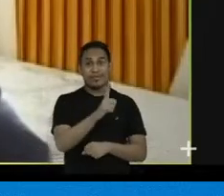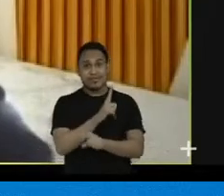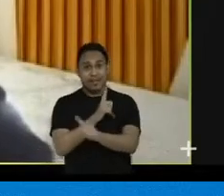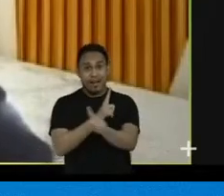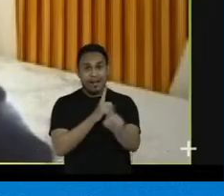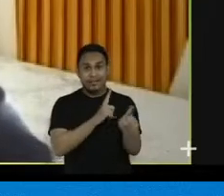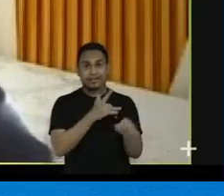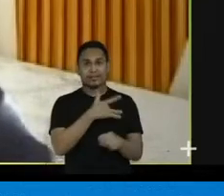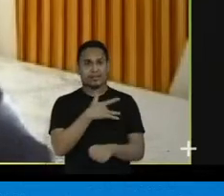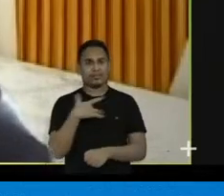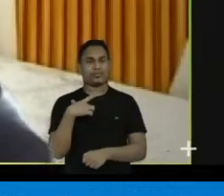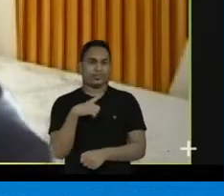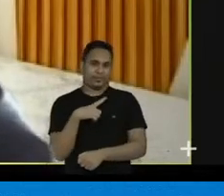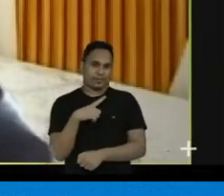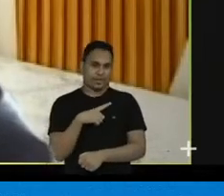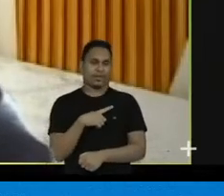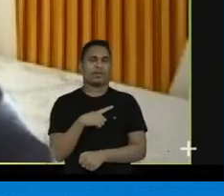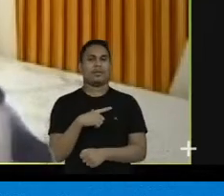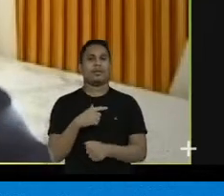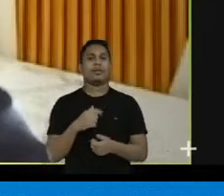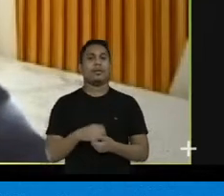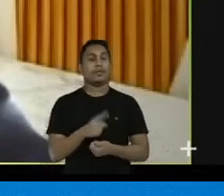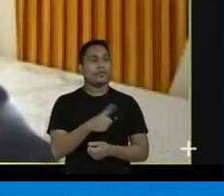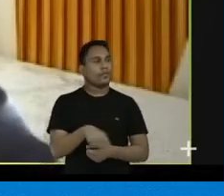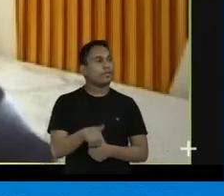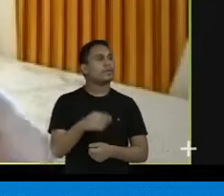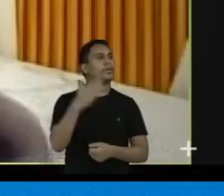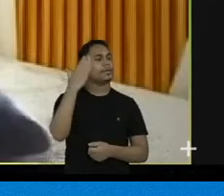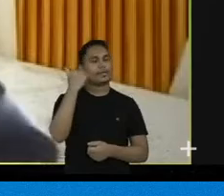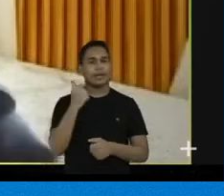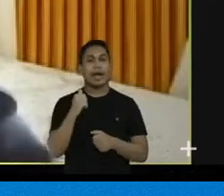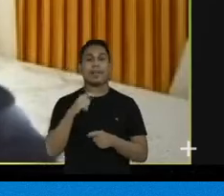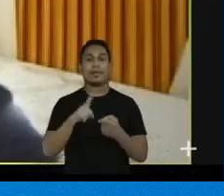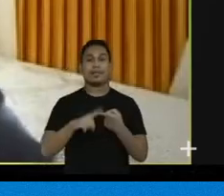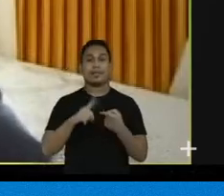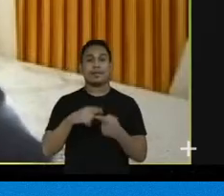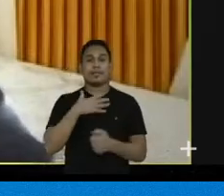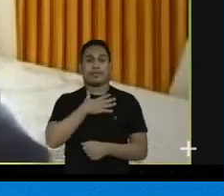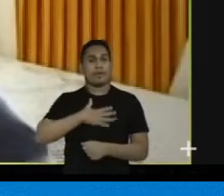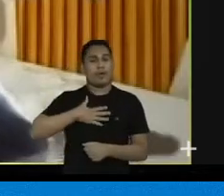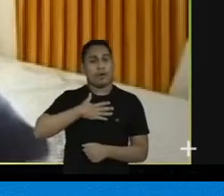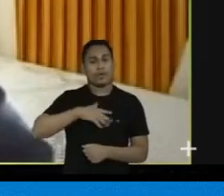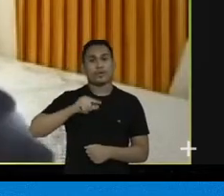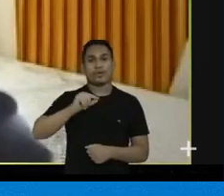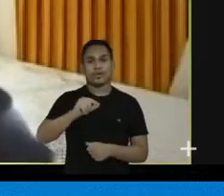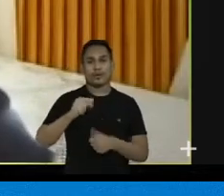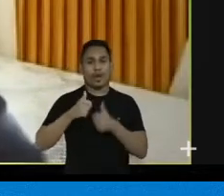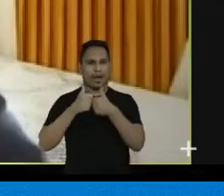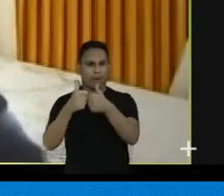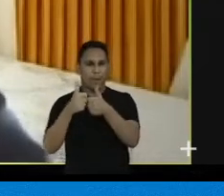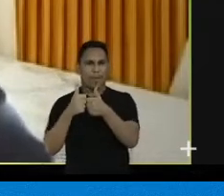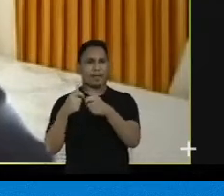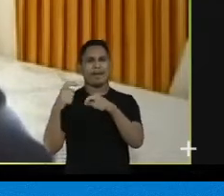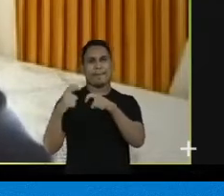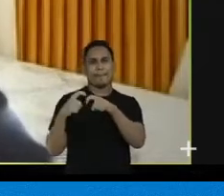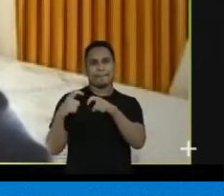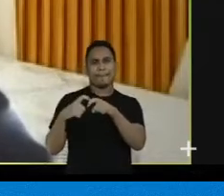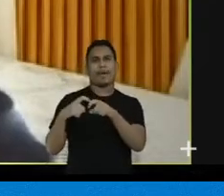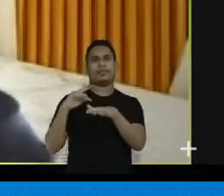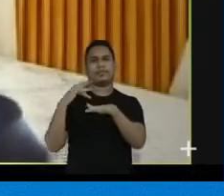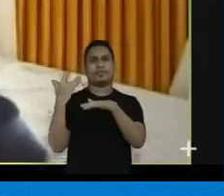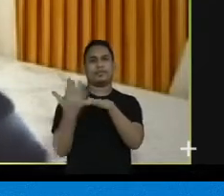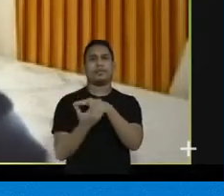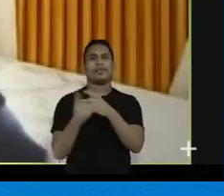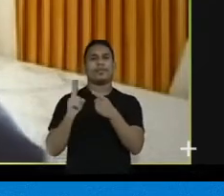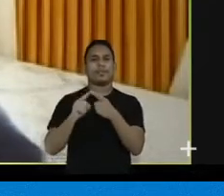vocês sabem e gostam de acompanhar médicos em redes sociais, acompanhar nutricionistas em redes